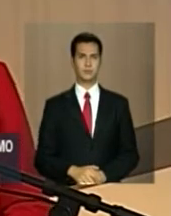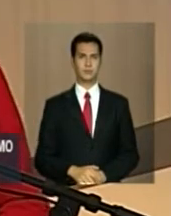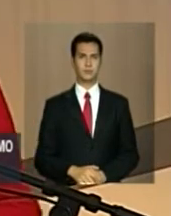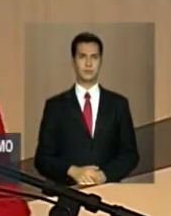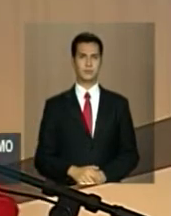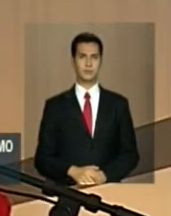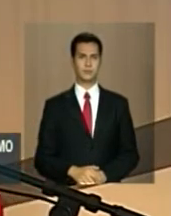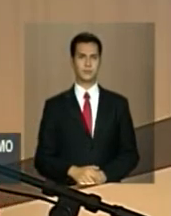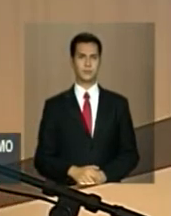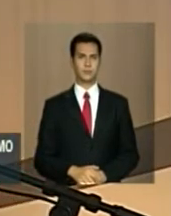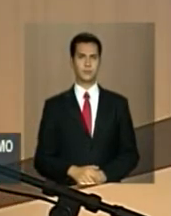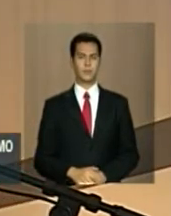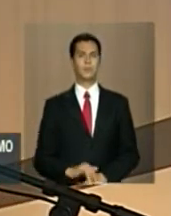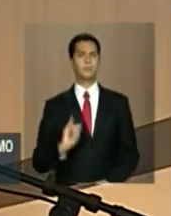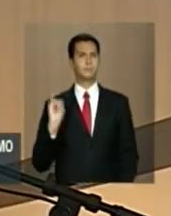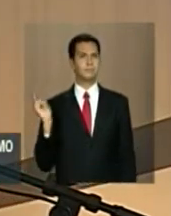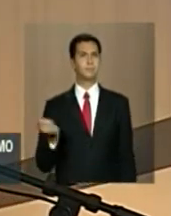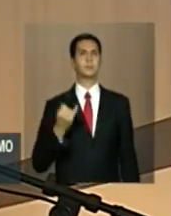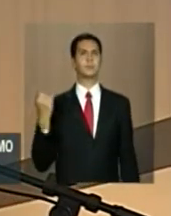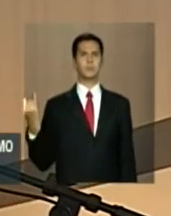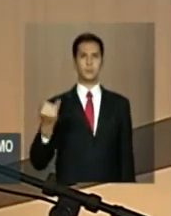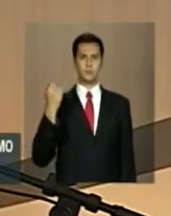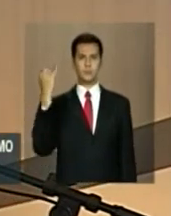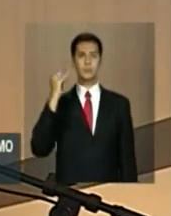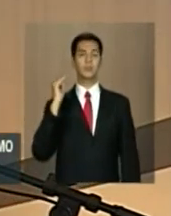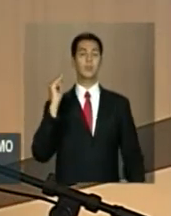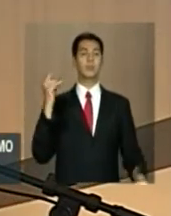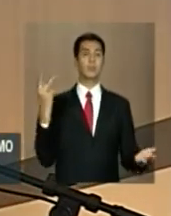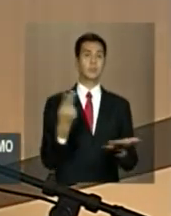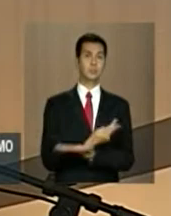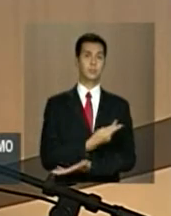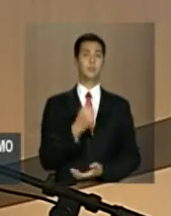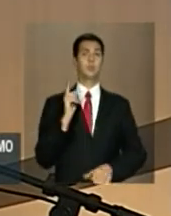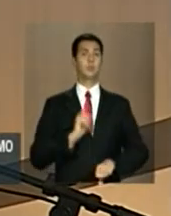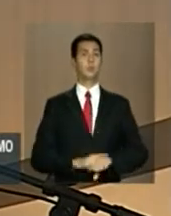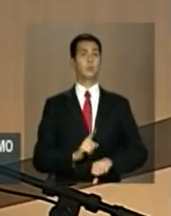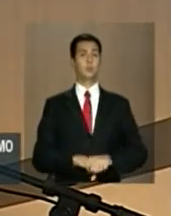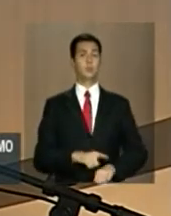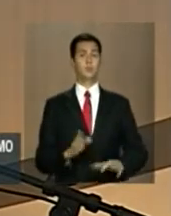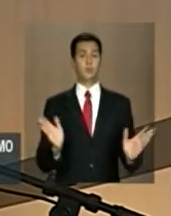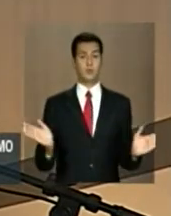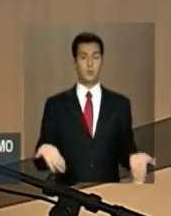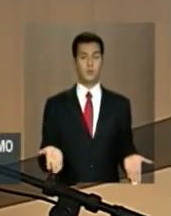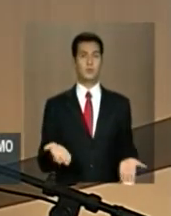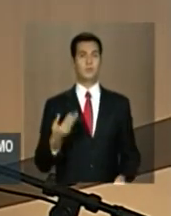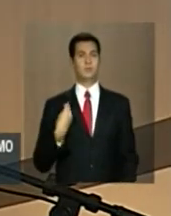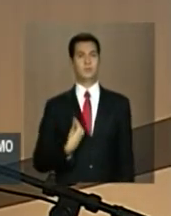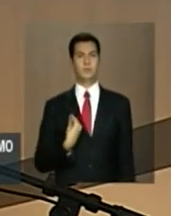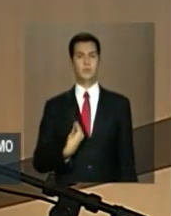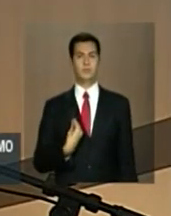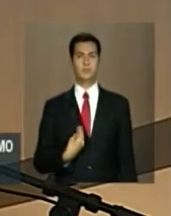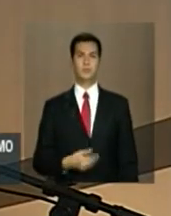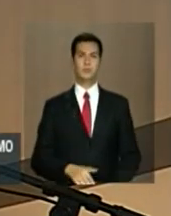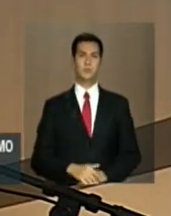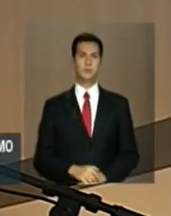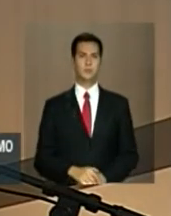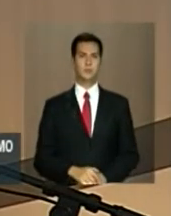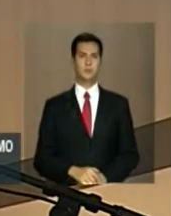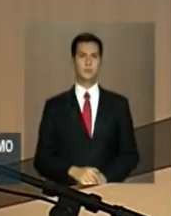considera o momento que nós vivemos tanto, um momento em que